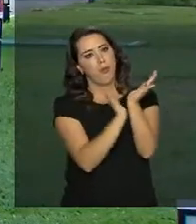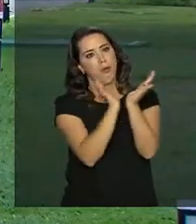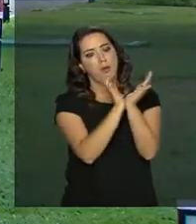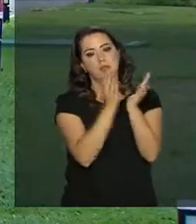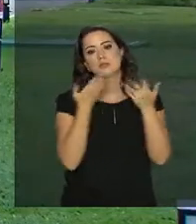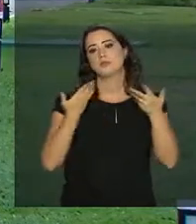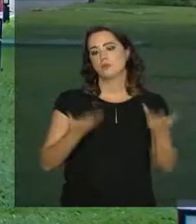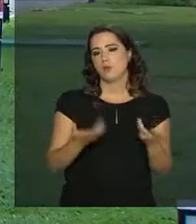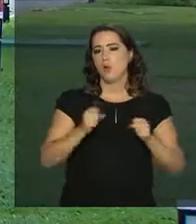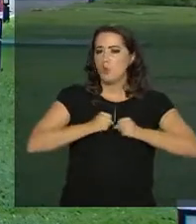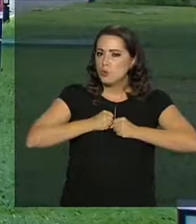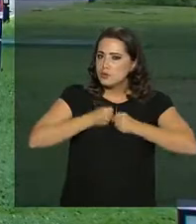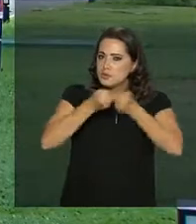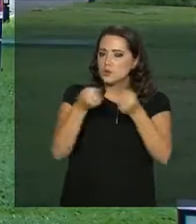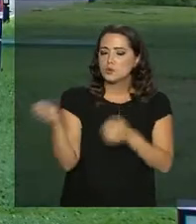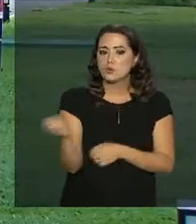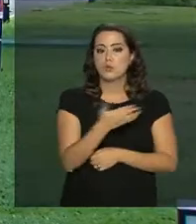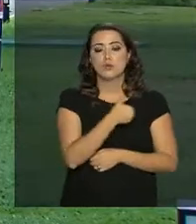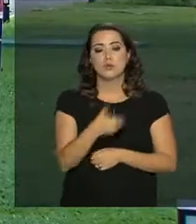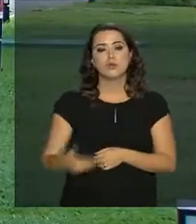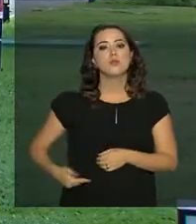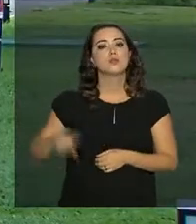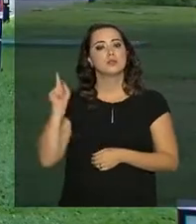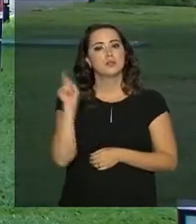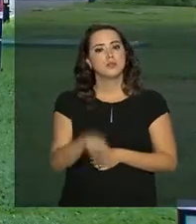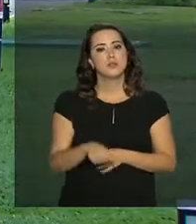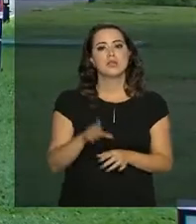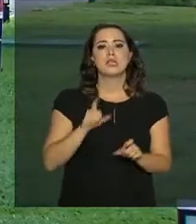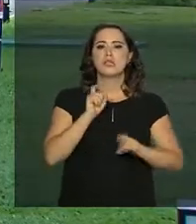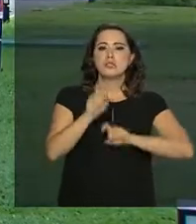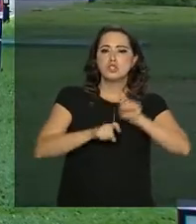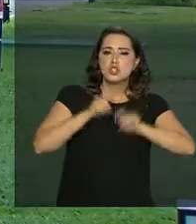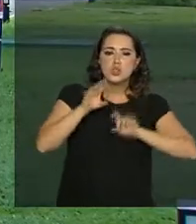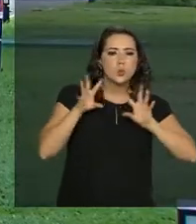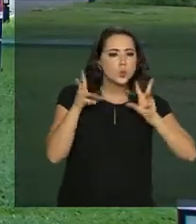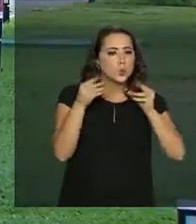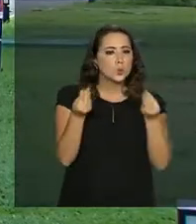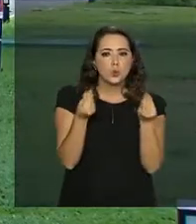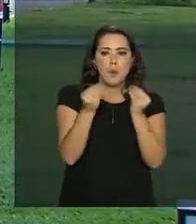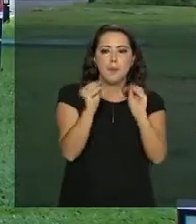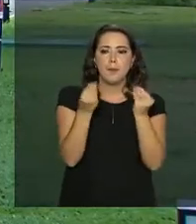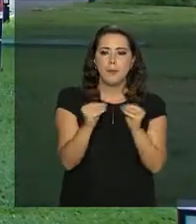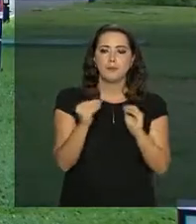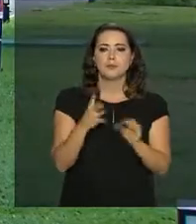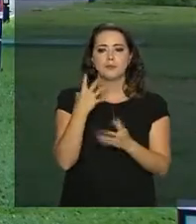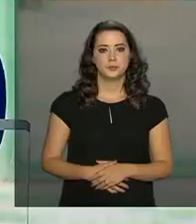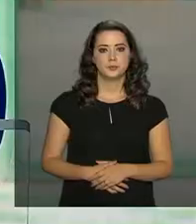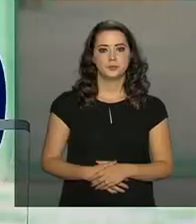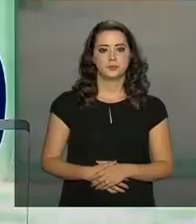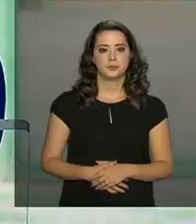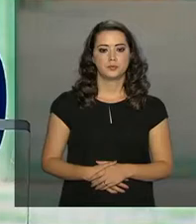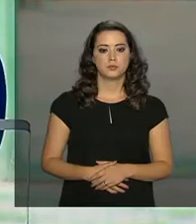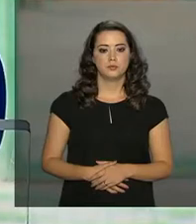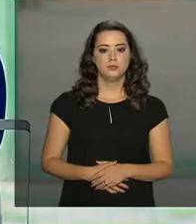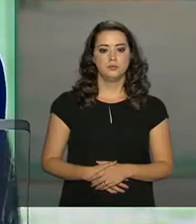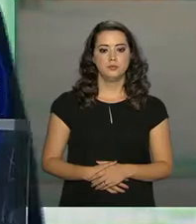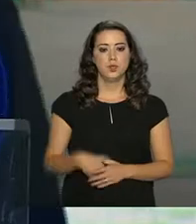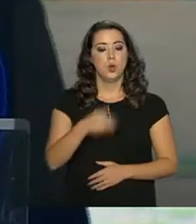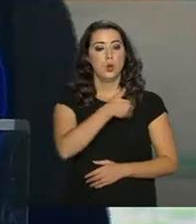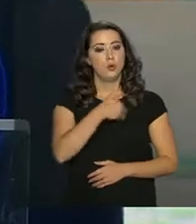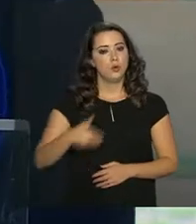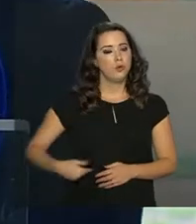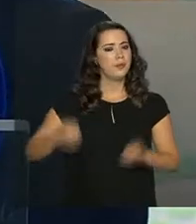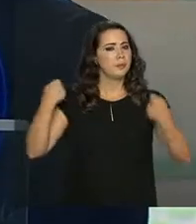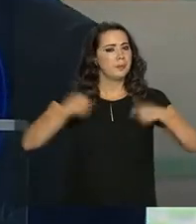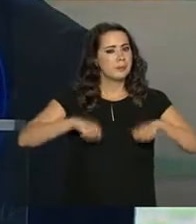é que o esforço do novo governo será em digitalizar essas informações. Vamos ouvi-lo. O governo tem que